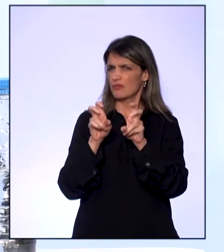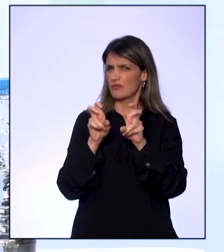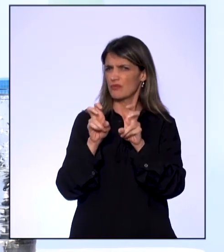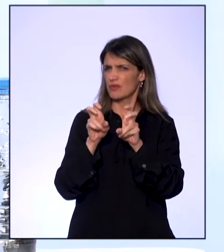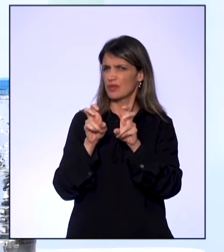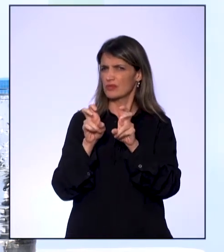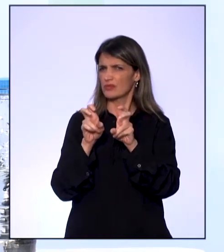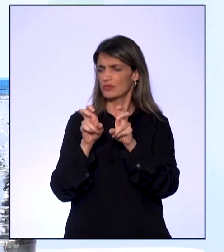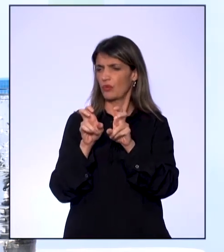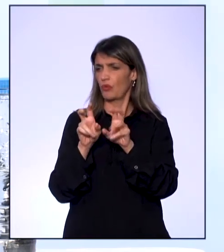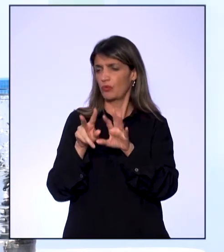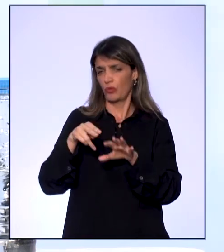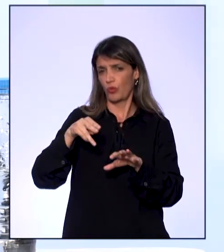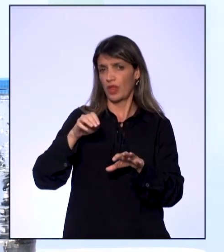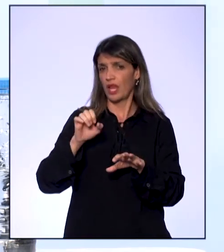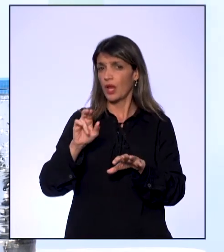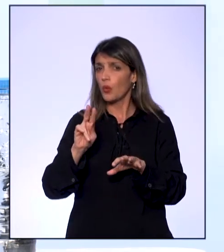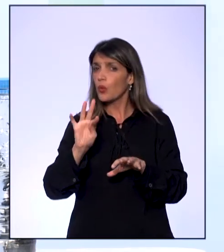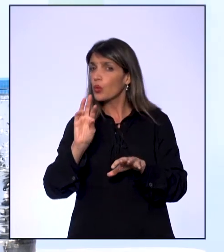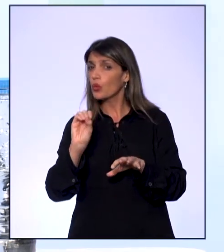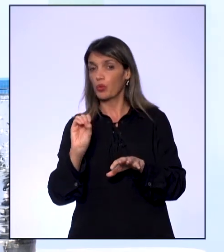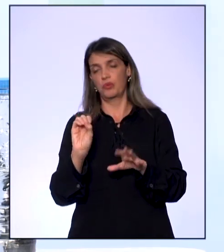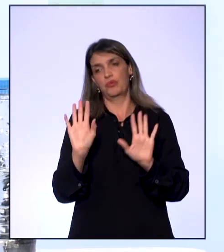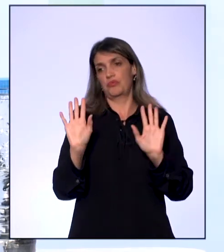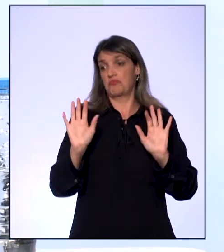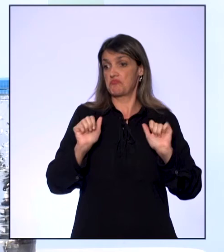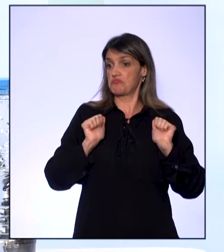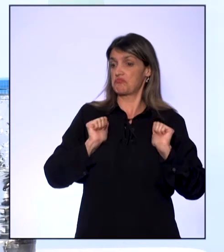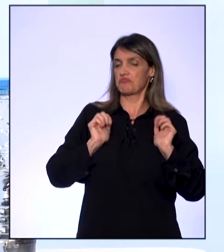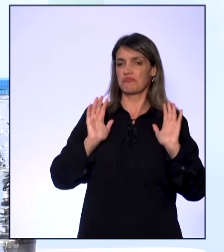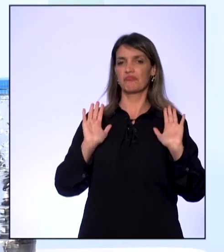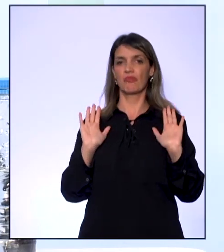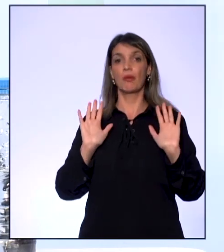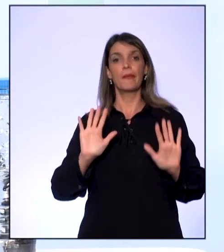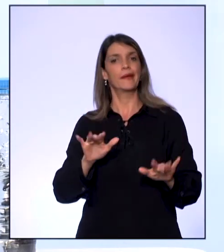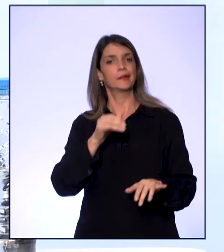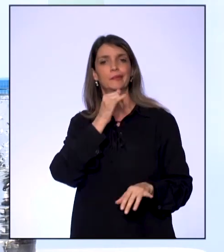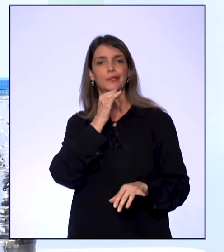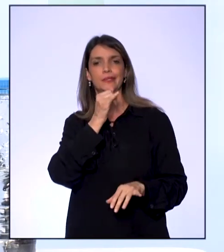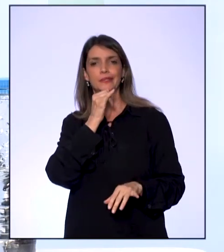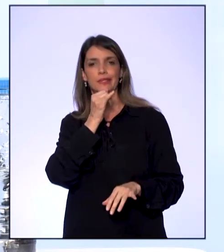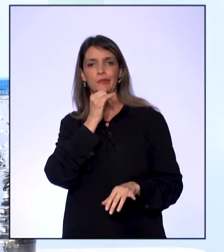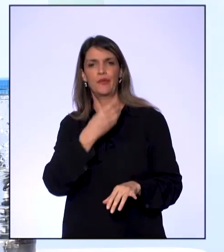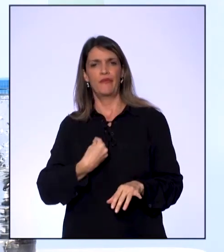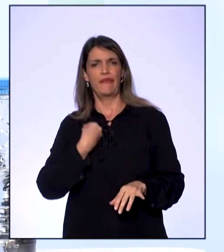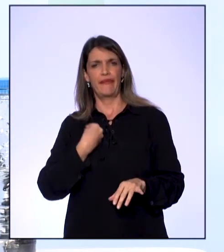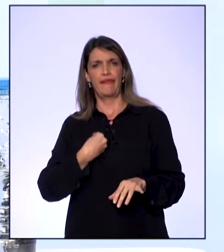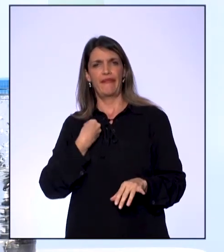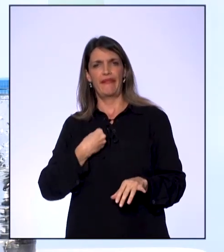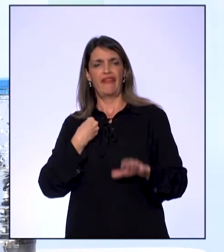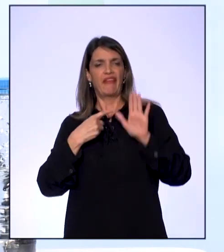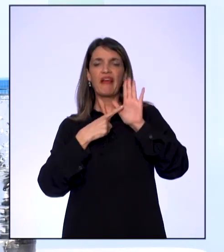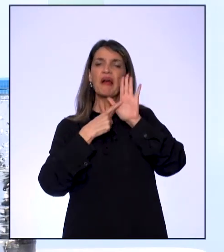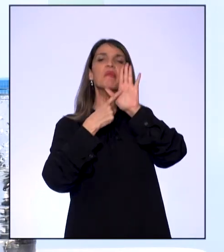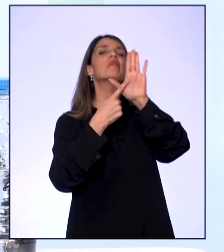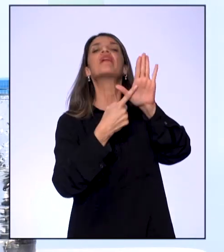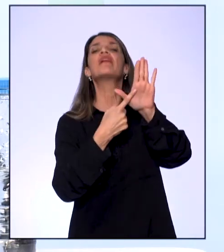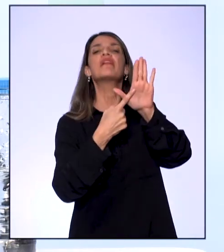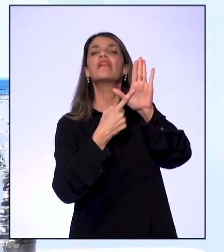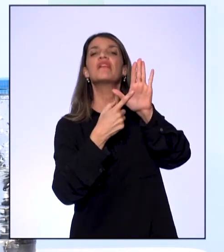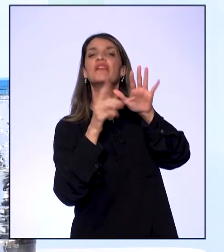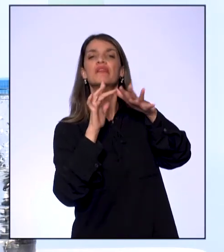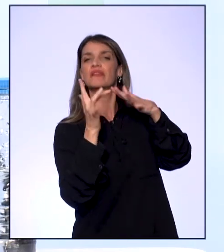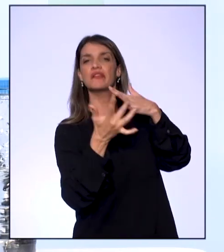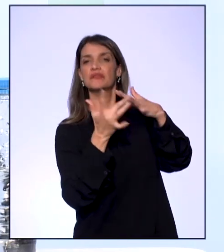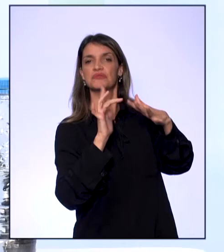de forma neutra. Surgiram outros temas, né? Se a gente pega, por exemplo, assim, viver de aparências nas redes sociais, né? O que é aparente, o